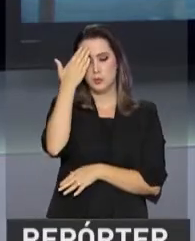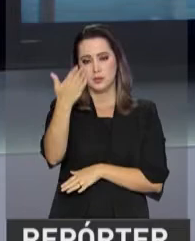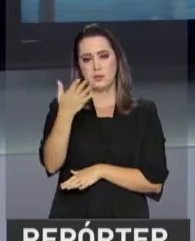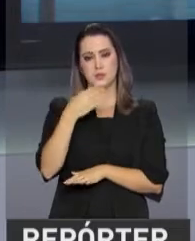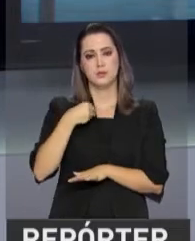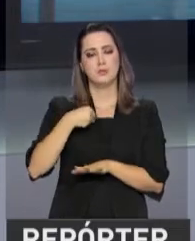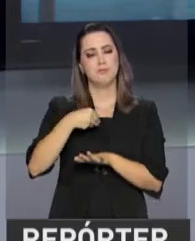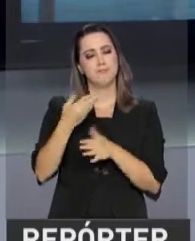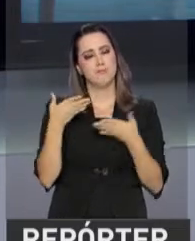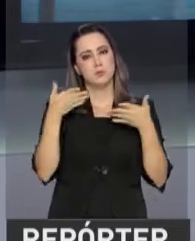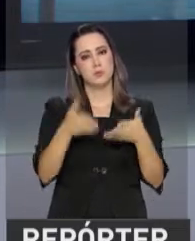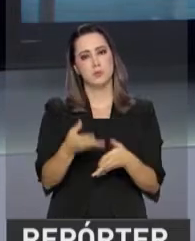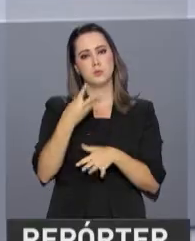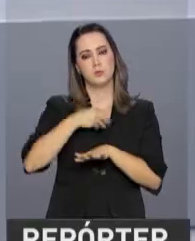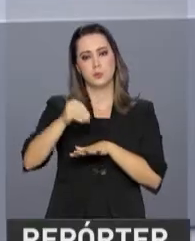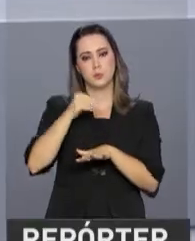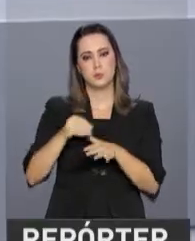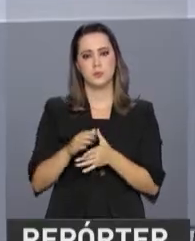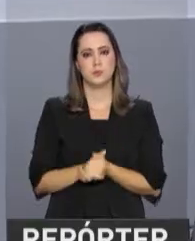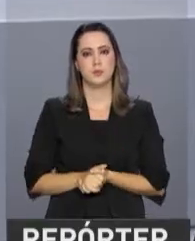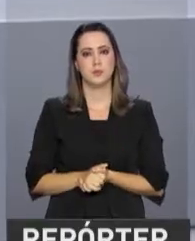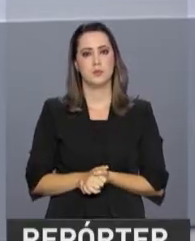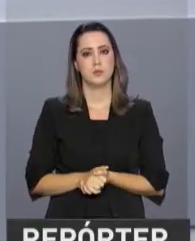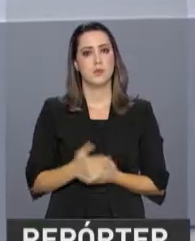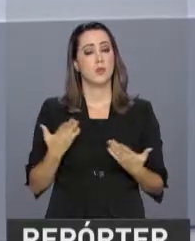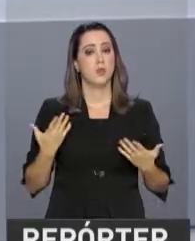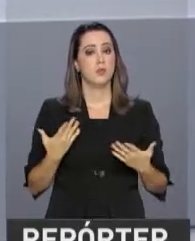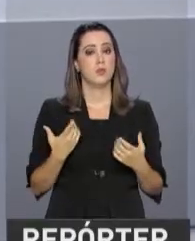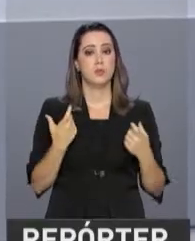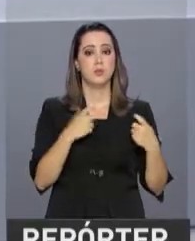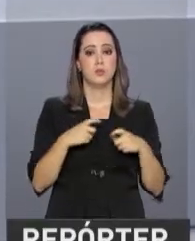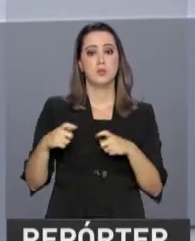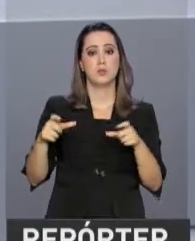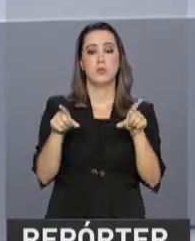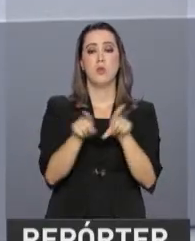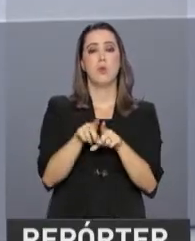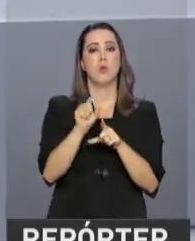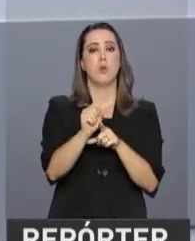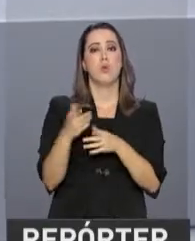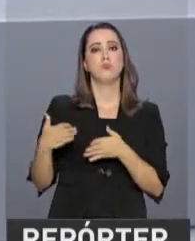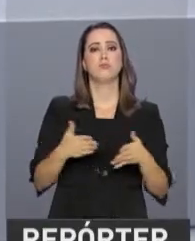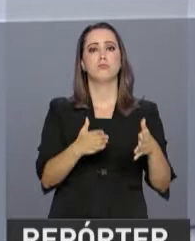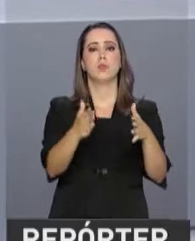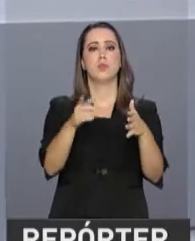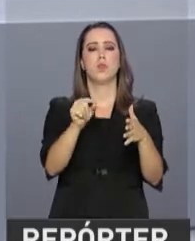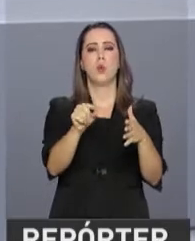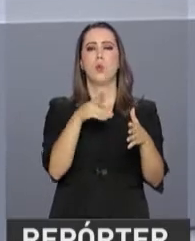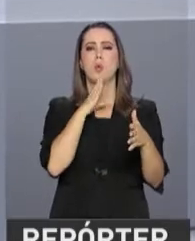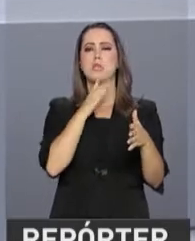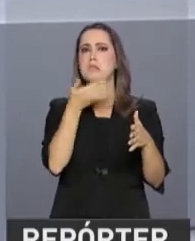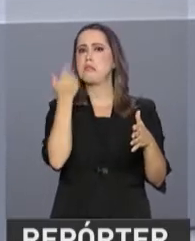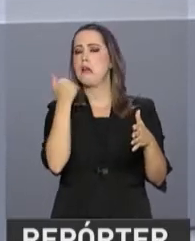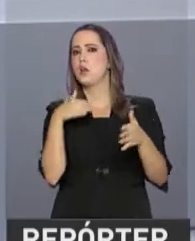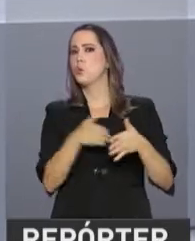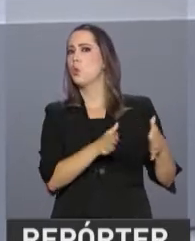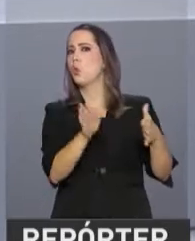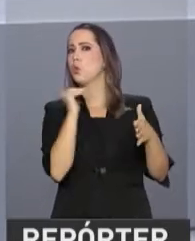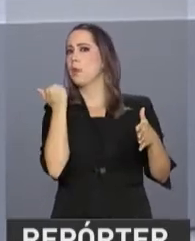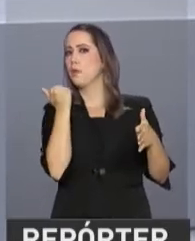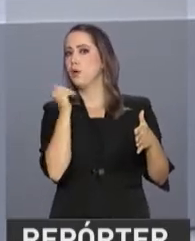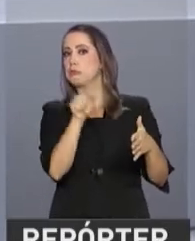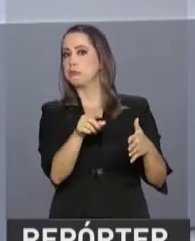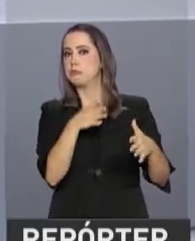pela participação, pelas informações. A rodovia Regis Bittencourt, conhecida como a Rodovia da Morte, é sinônimo de